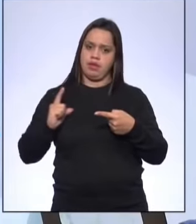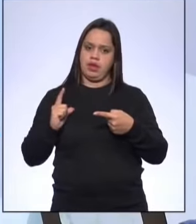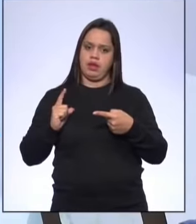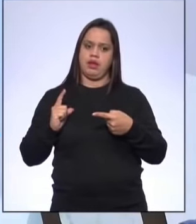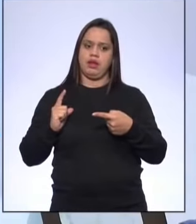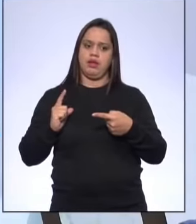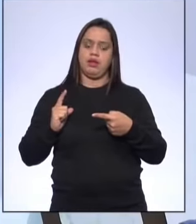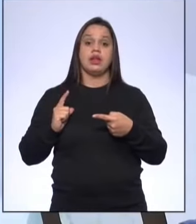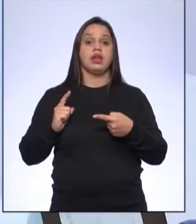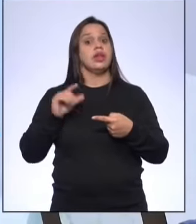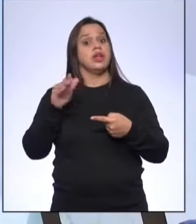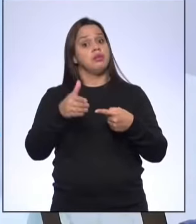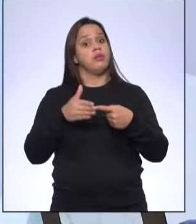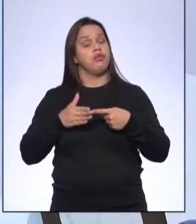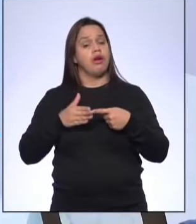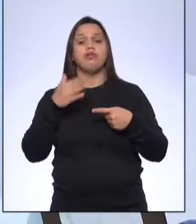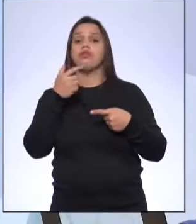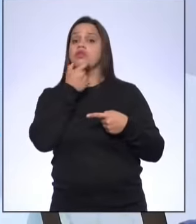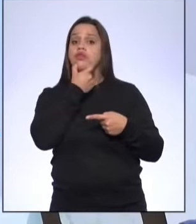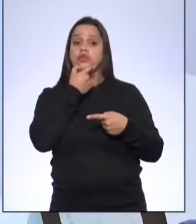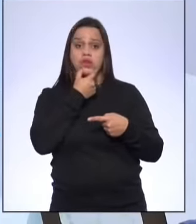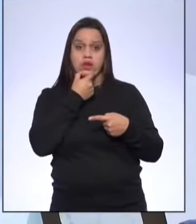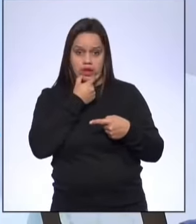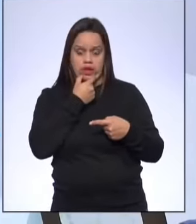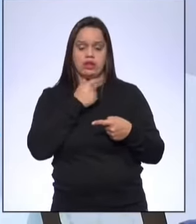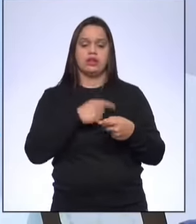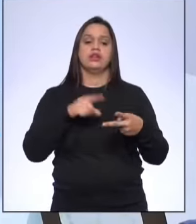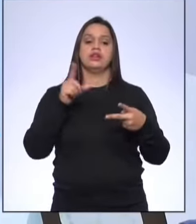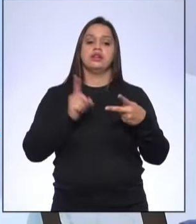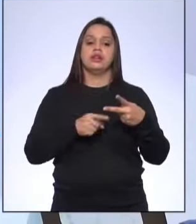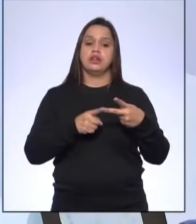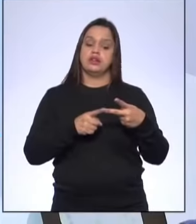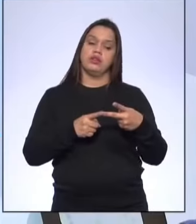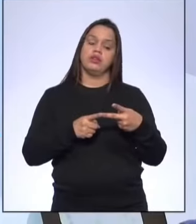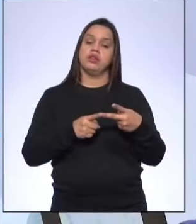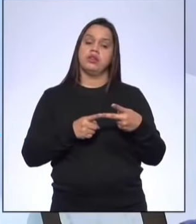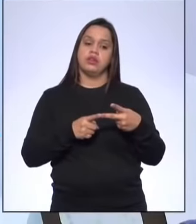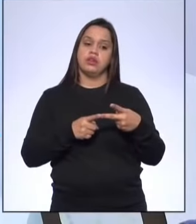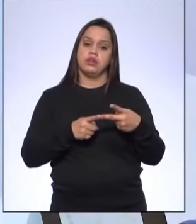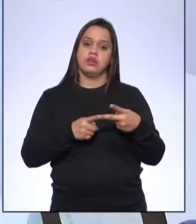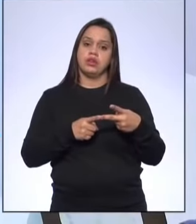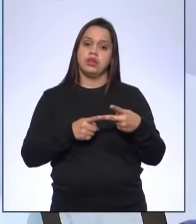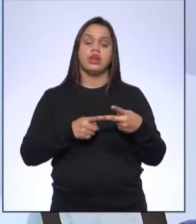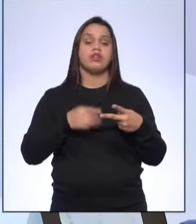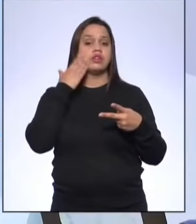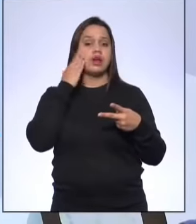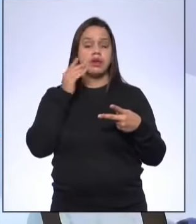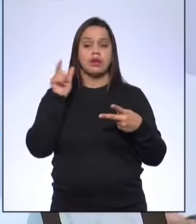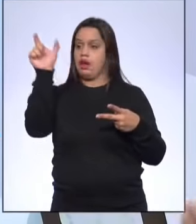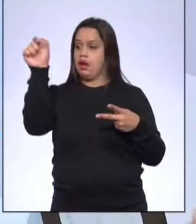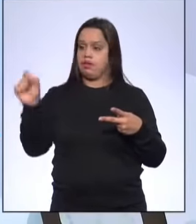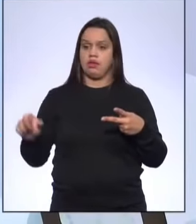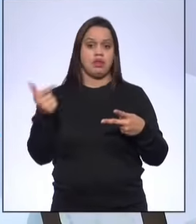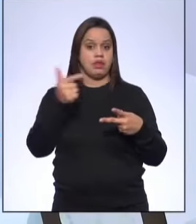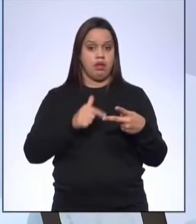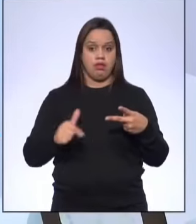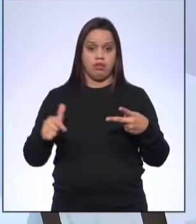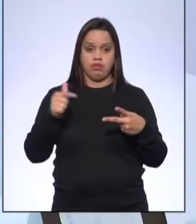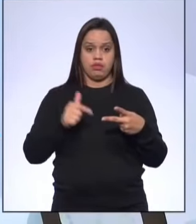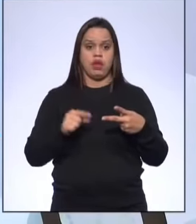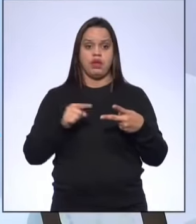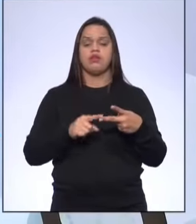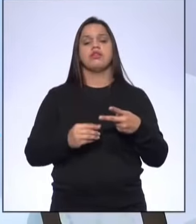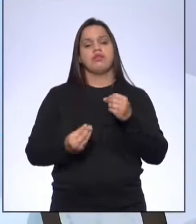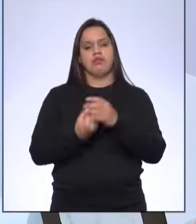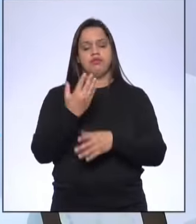frase em inglês of course inglês por favor e a2 que eu vou saber que é invertebrados se